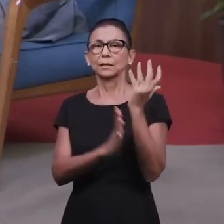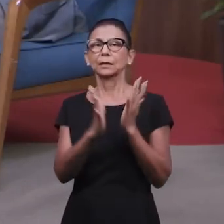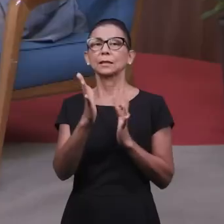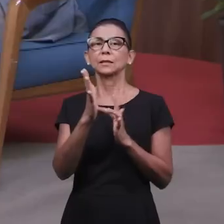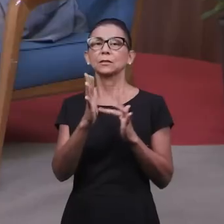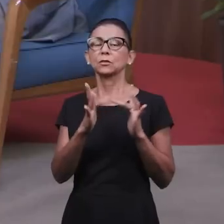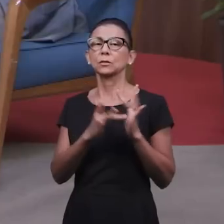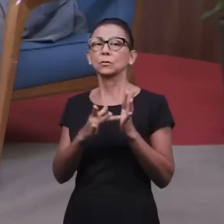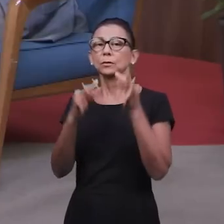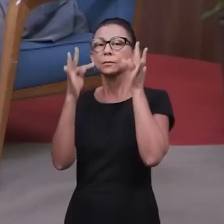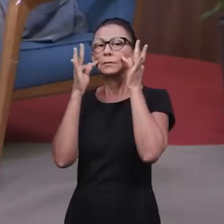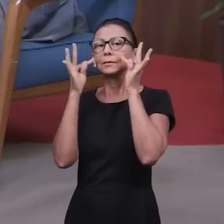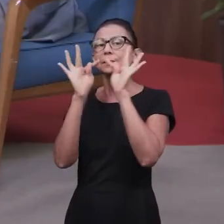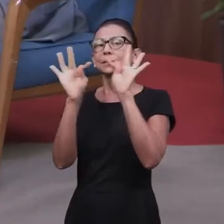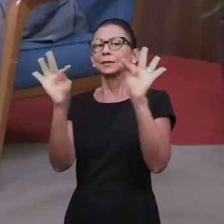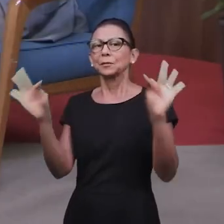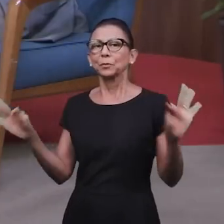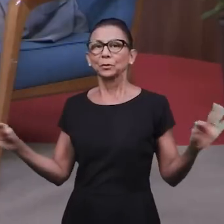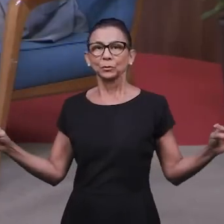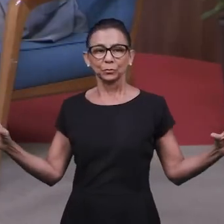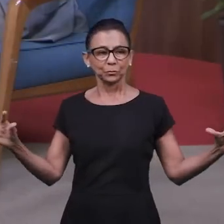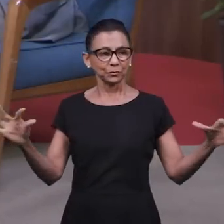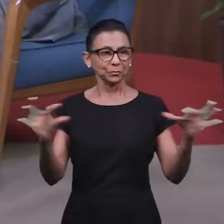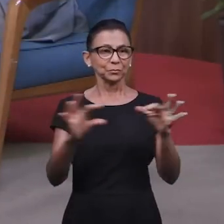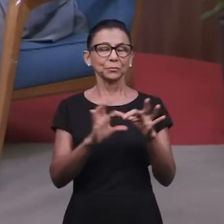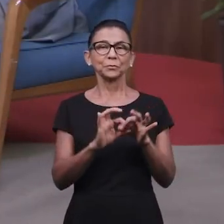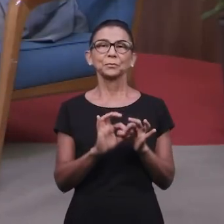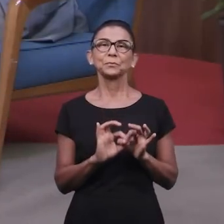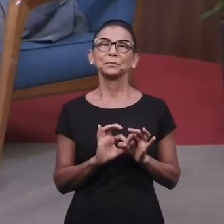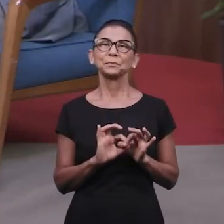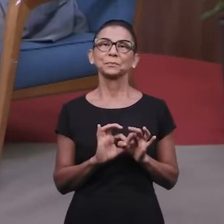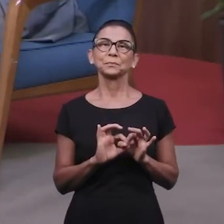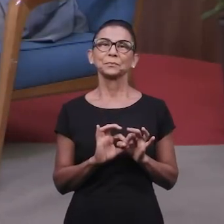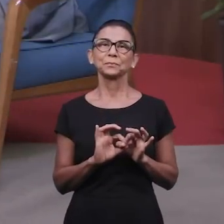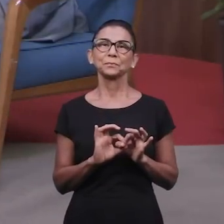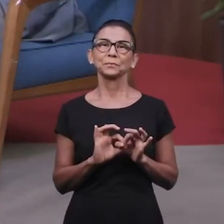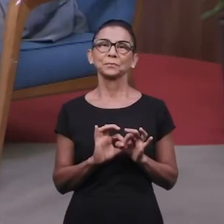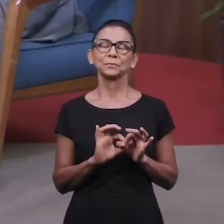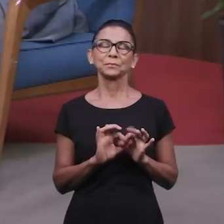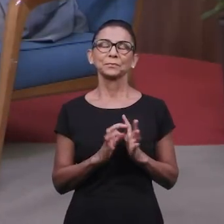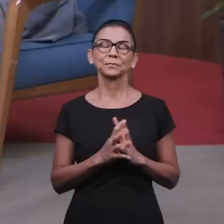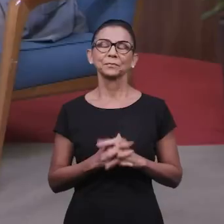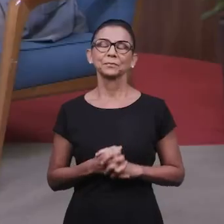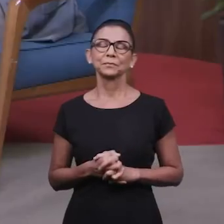o projeto profético do Gênesis ao Apocalipse. Glória a Jesus. Bom,